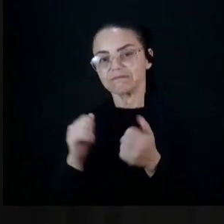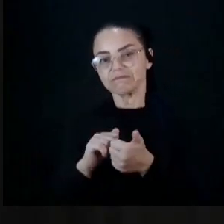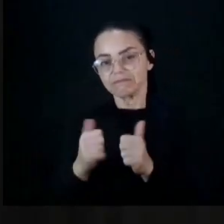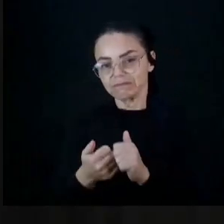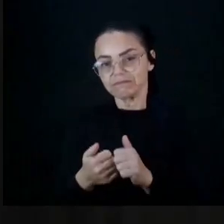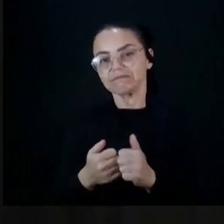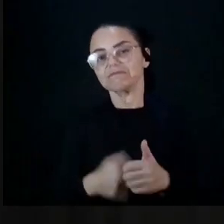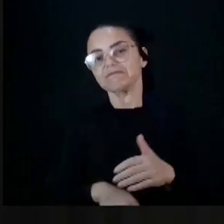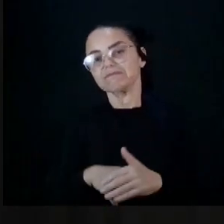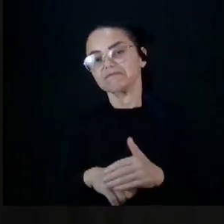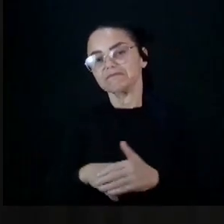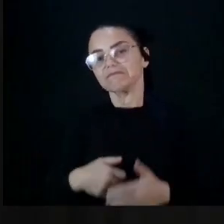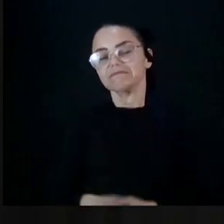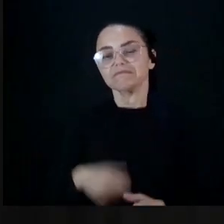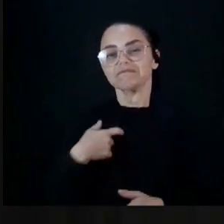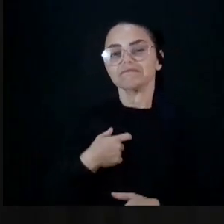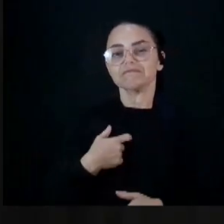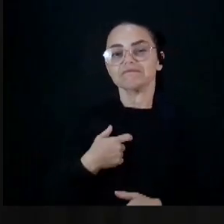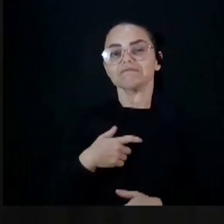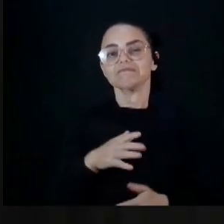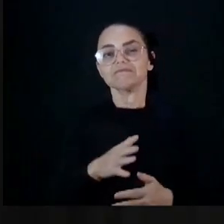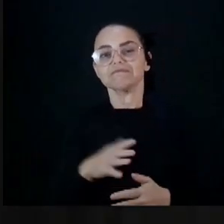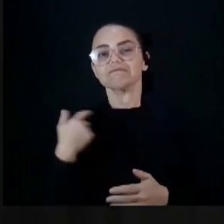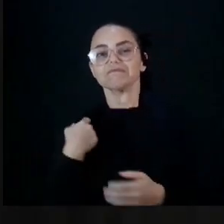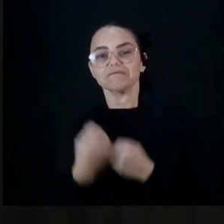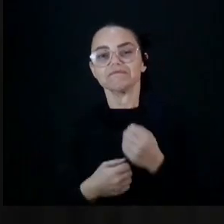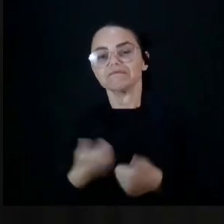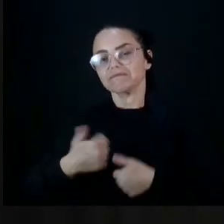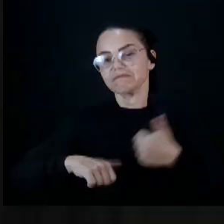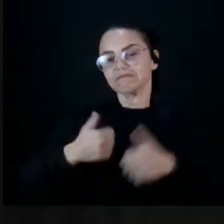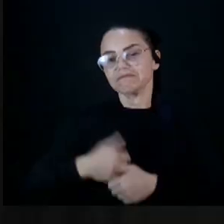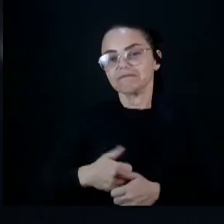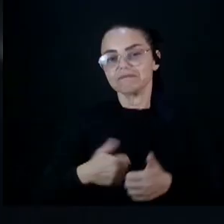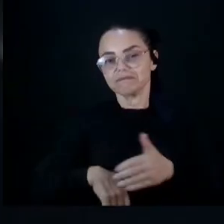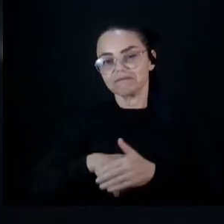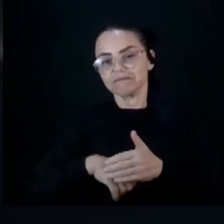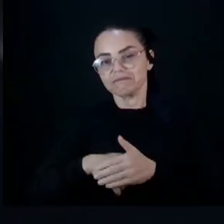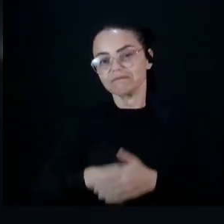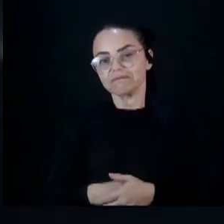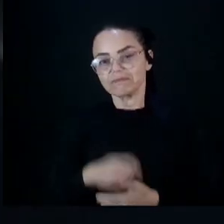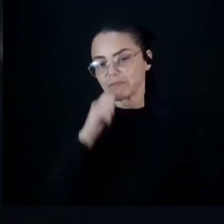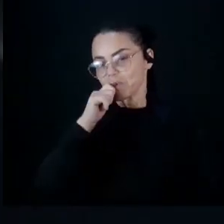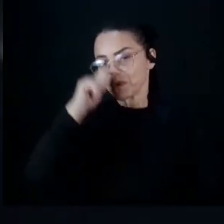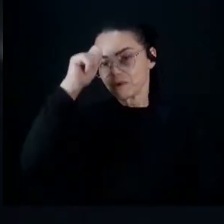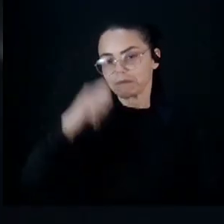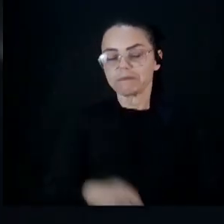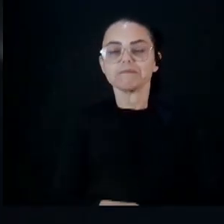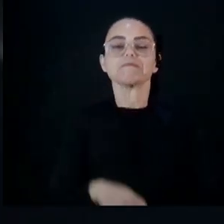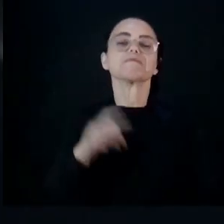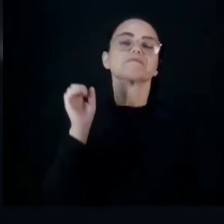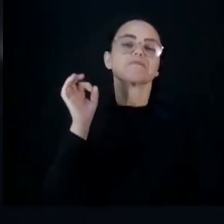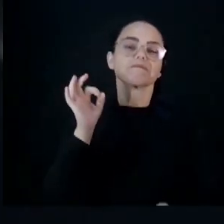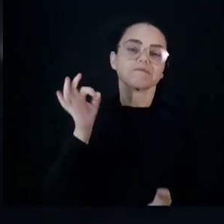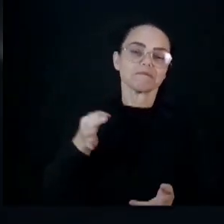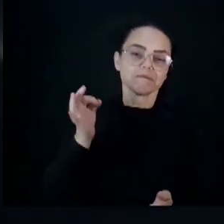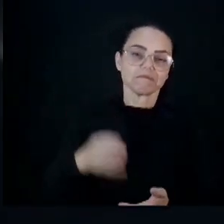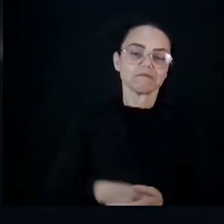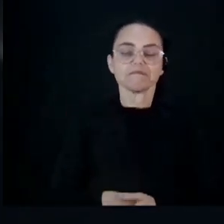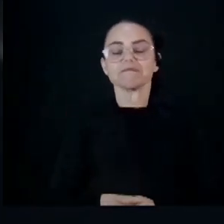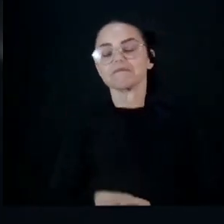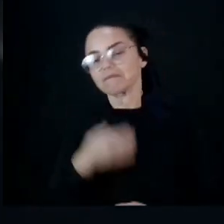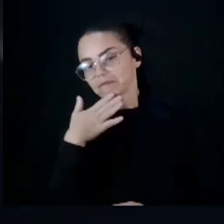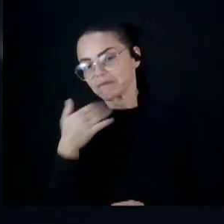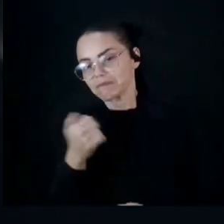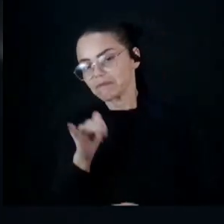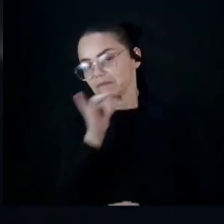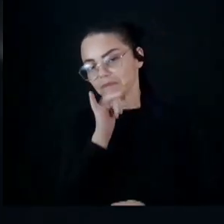interferir diretamente como o futebol é analisado e até arbitrado. Exato, Felipe. E talvez o melhor exemplo